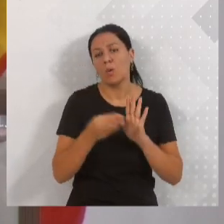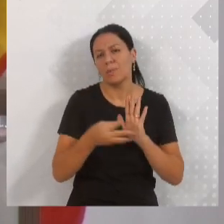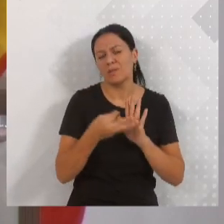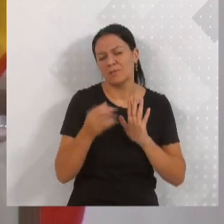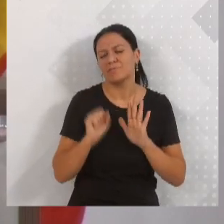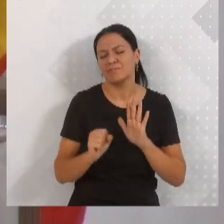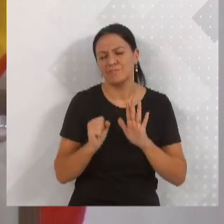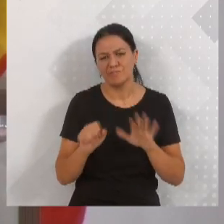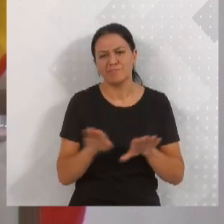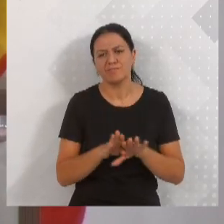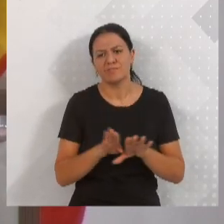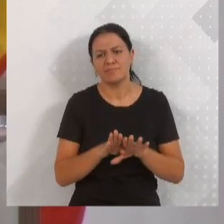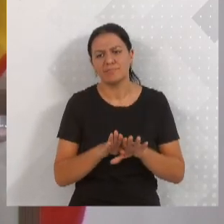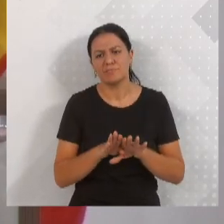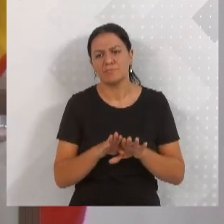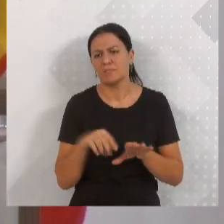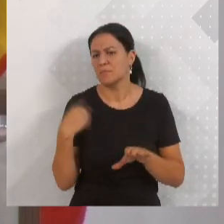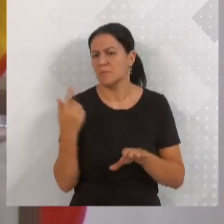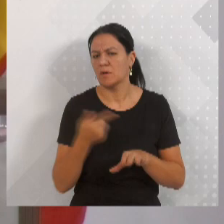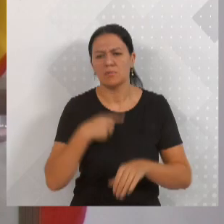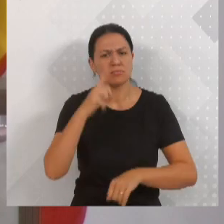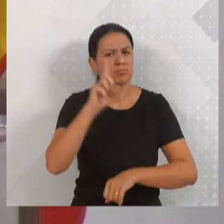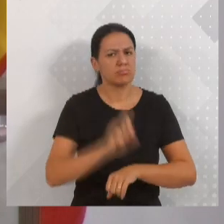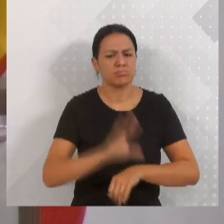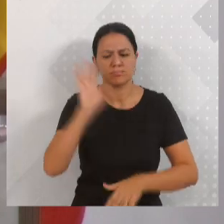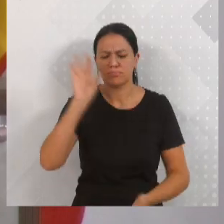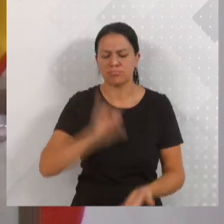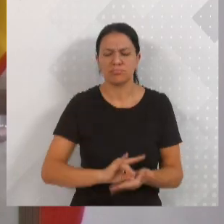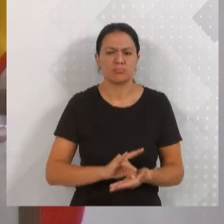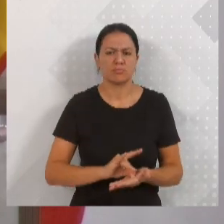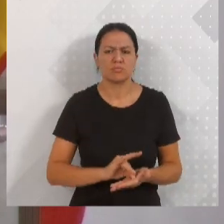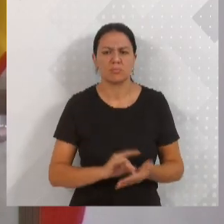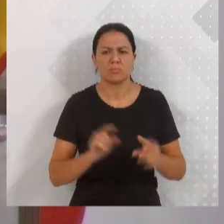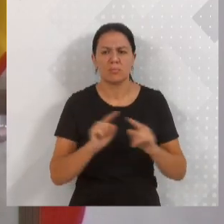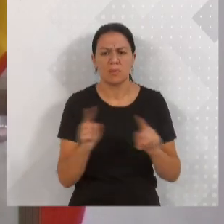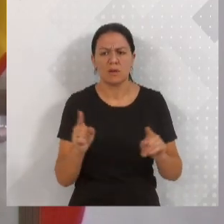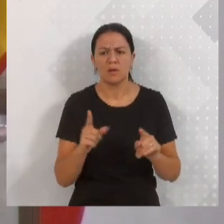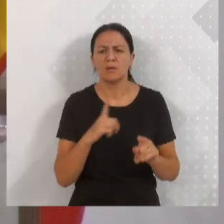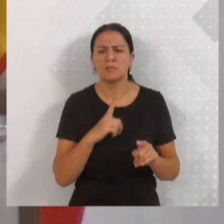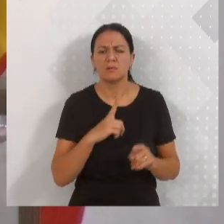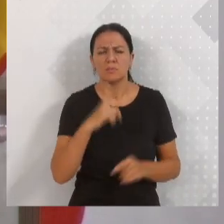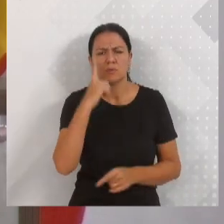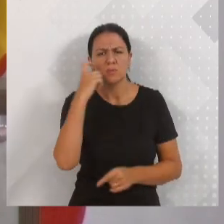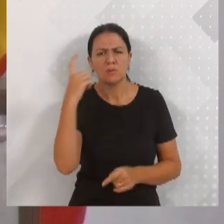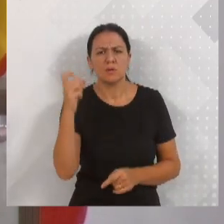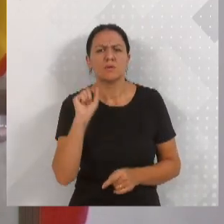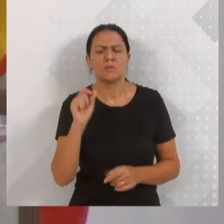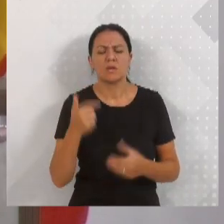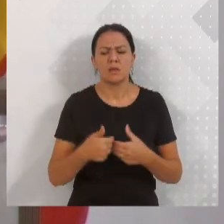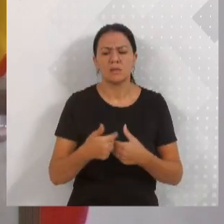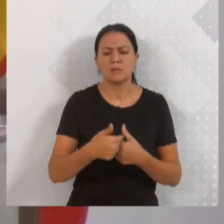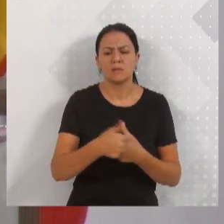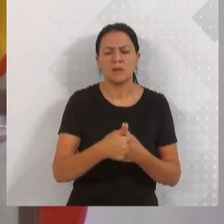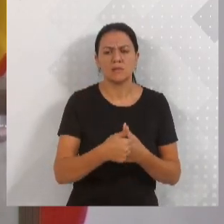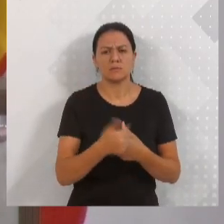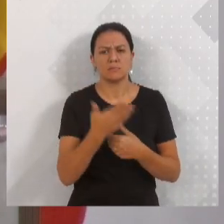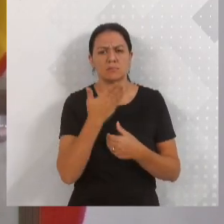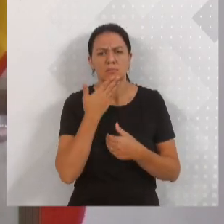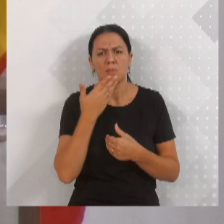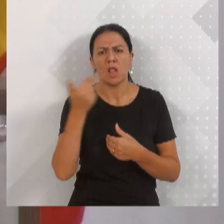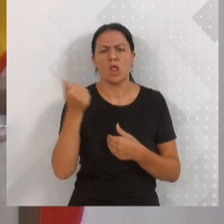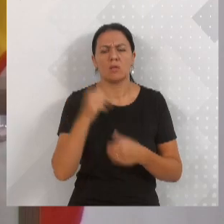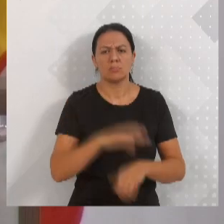colocação a gente não é o dono da da Verdade né Nós temos a intenção que a cidade seja cada vez mais